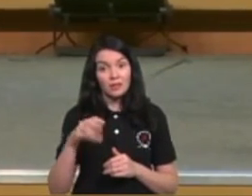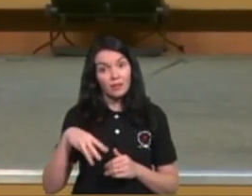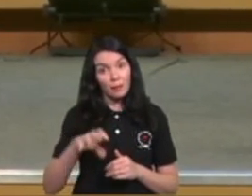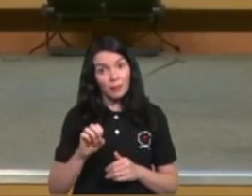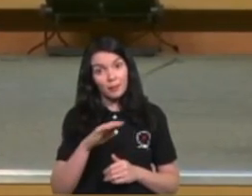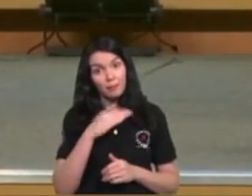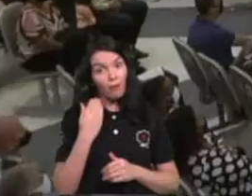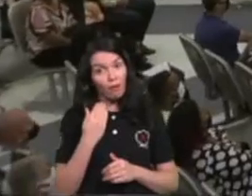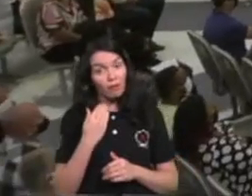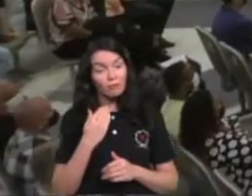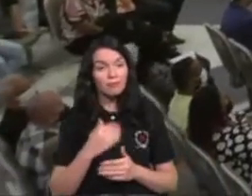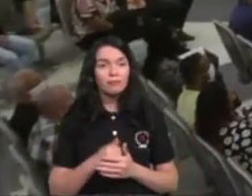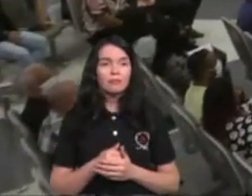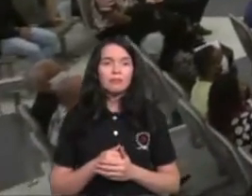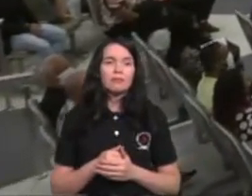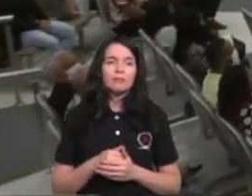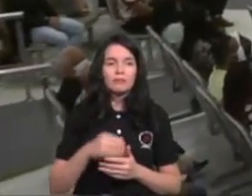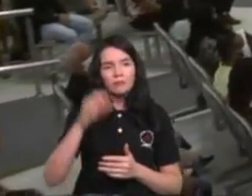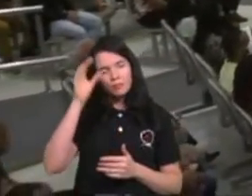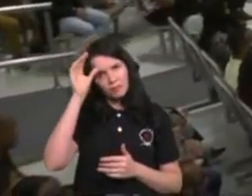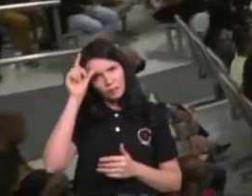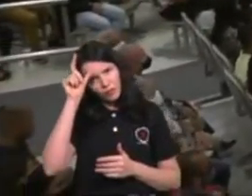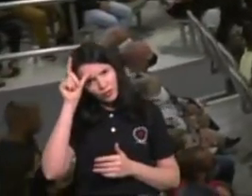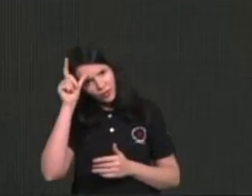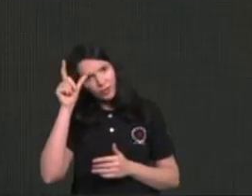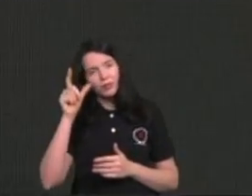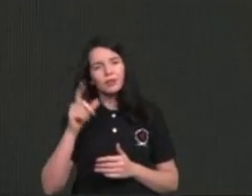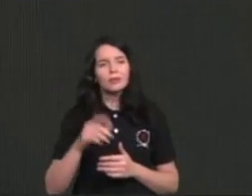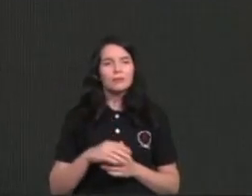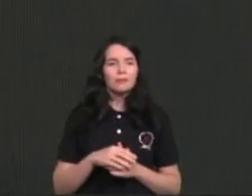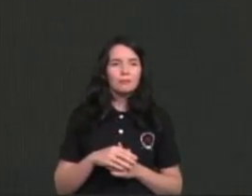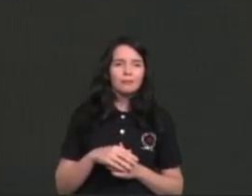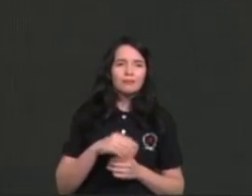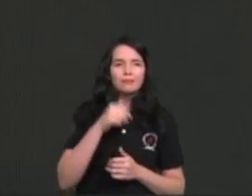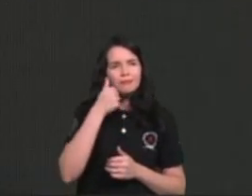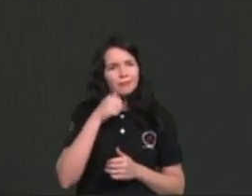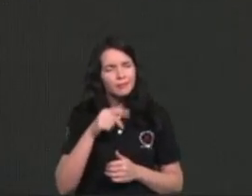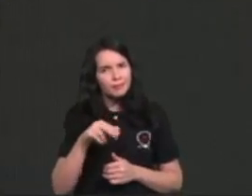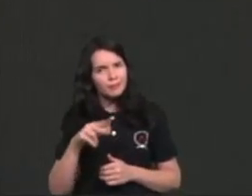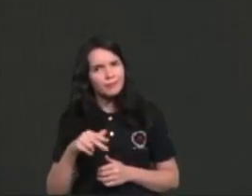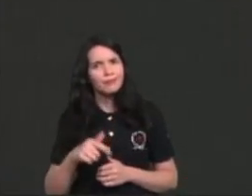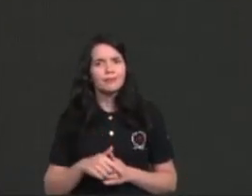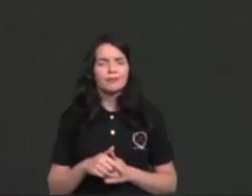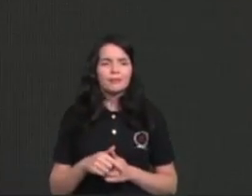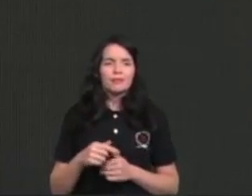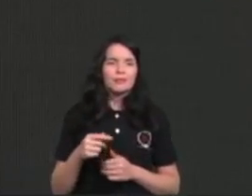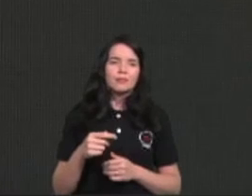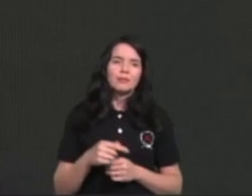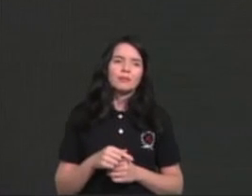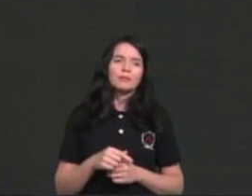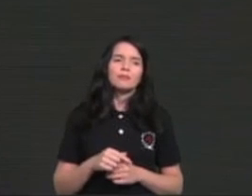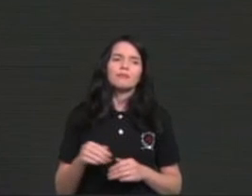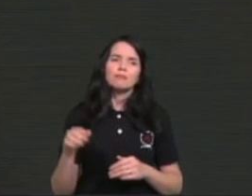morrer uma tia uma madrasta uma irmã mais velha uma vizinha avó Pode